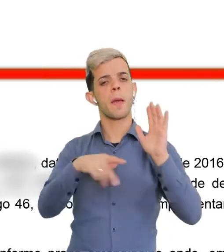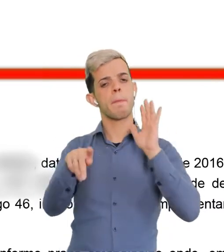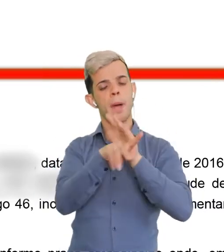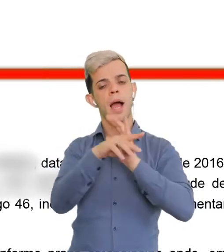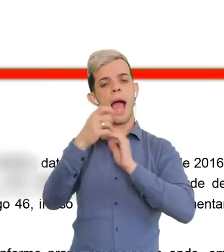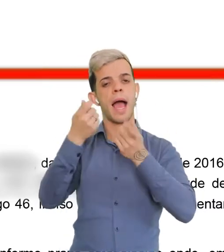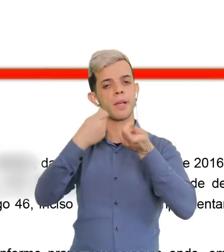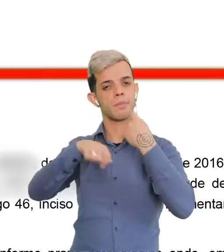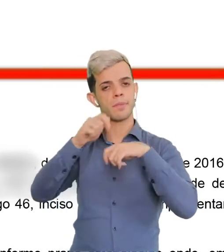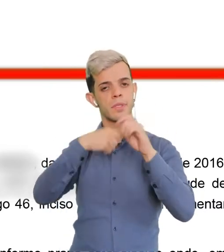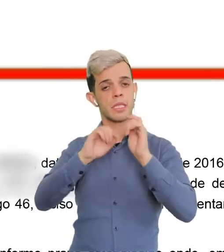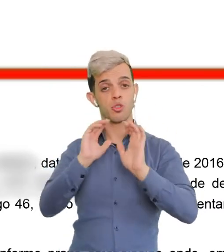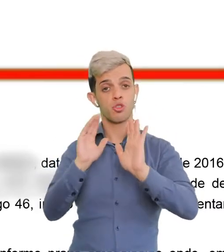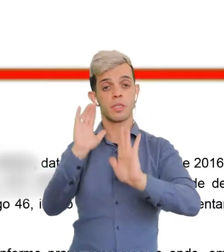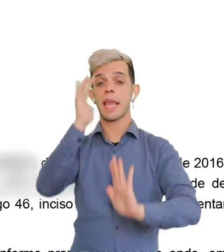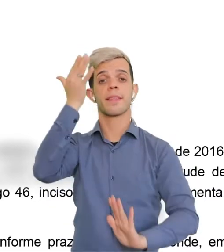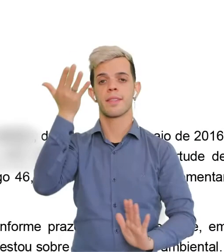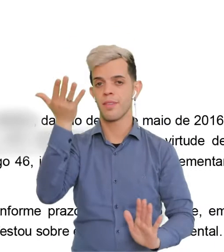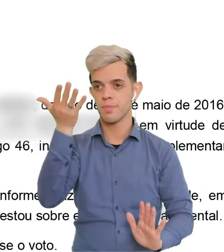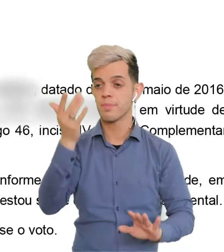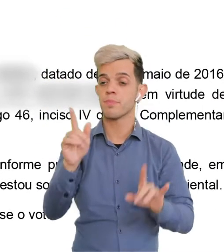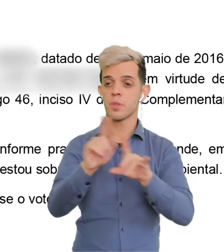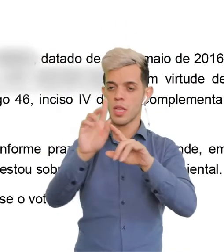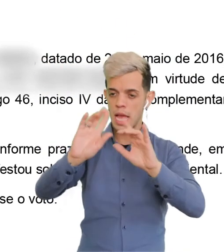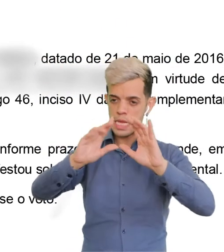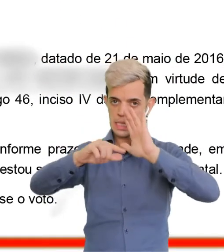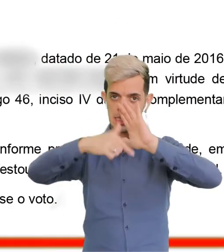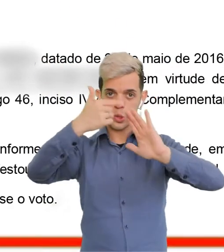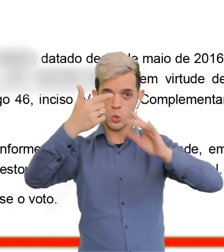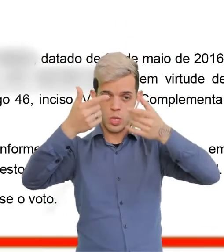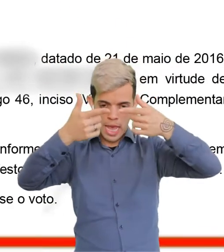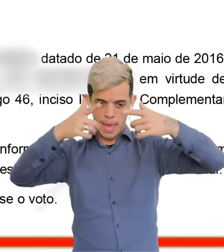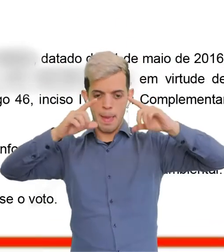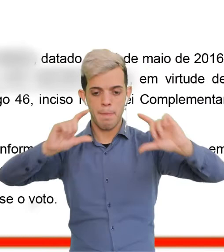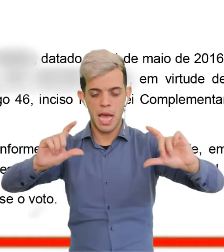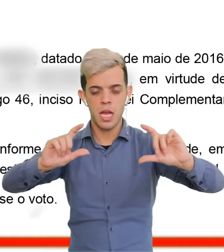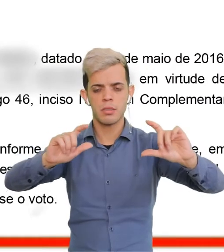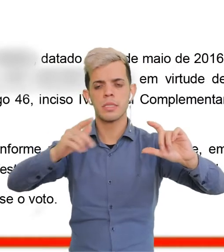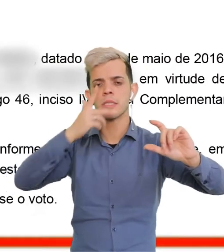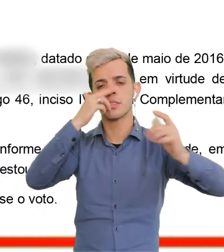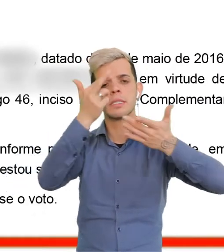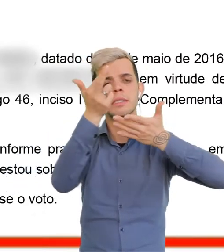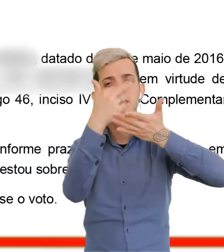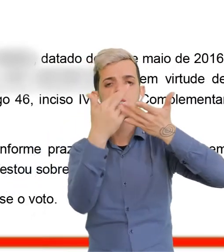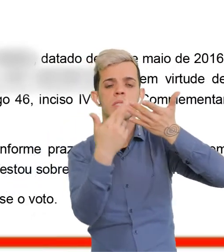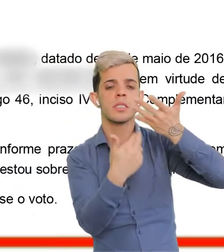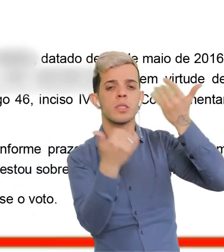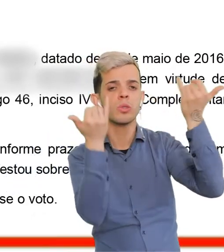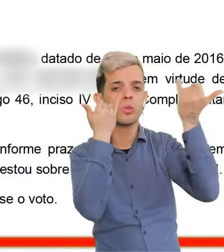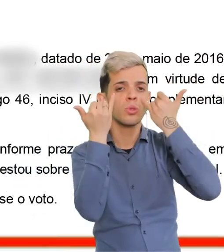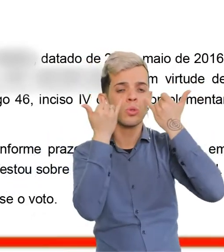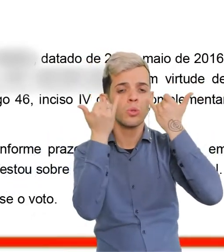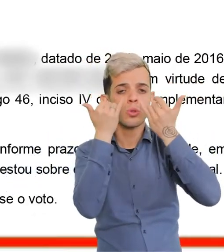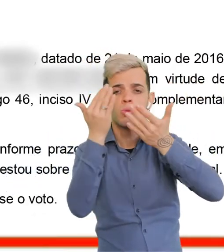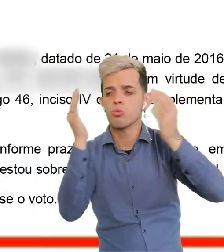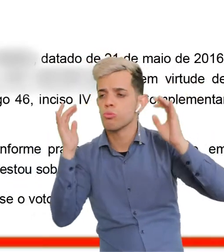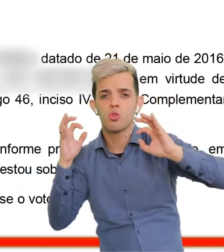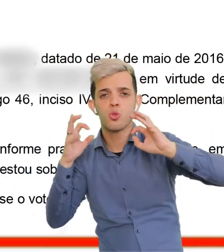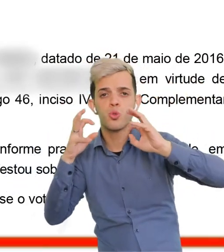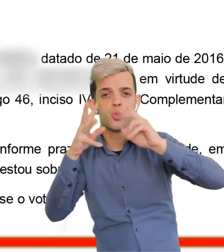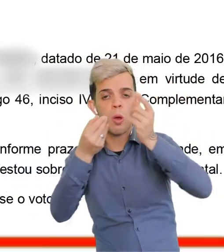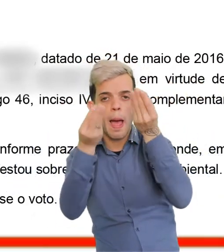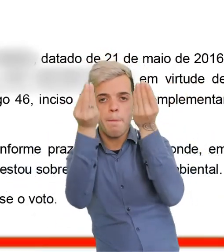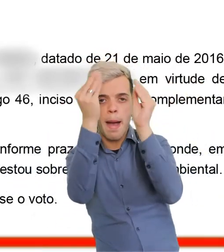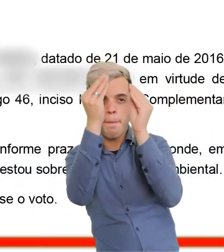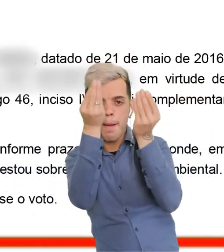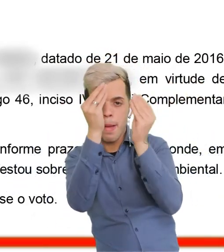decisão administrativa. A segunda parte é o relato, que é onde estão descritos os dados informados